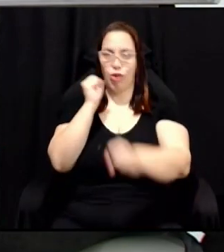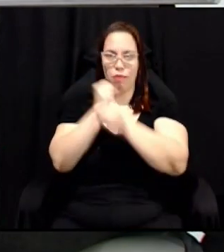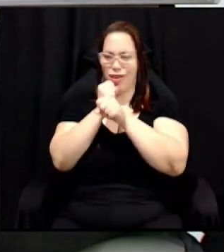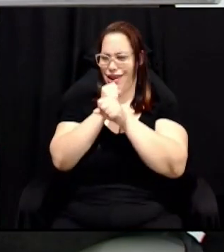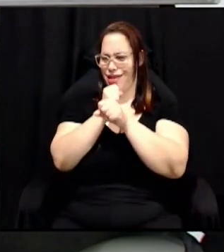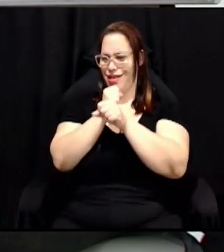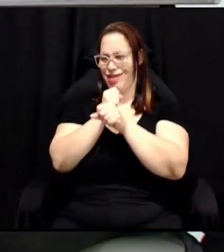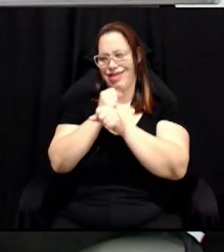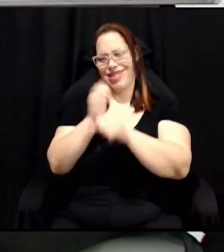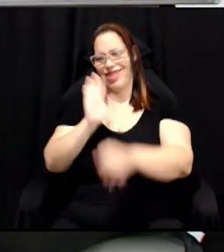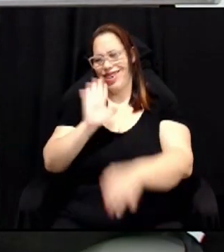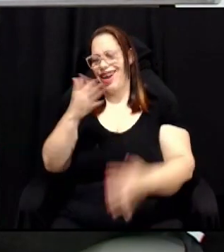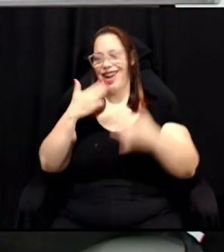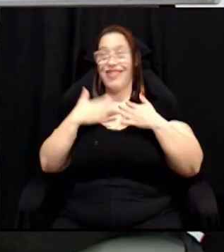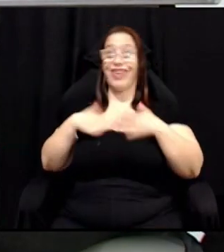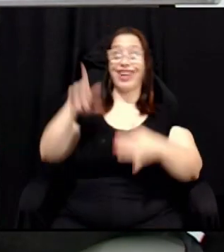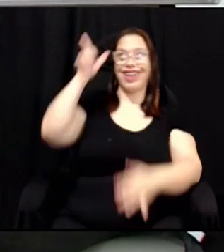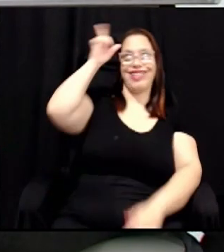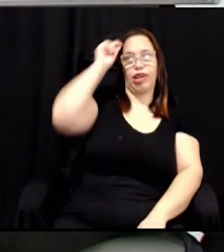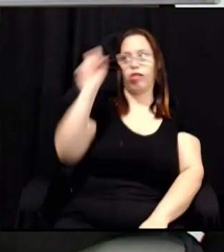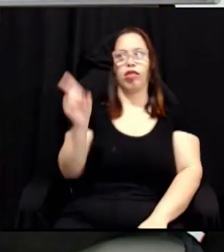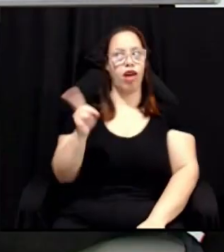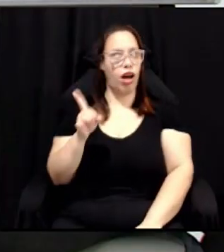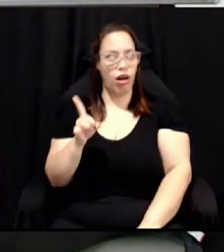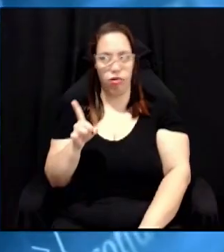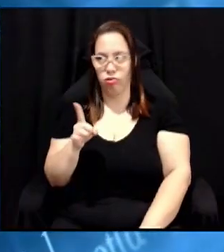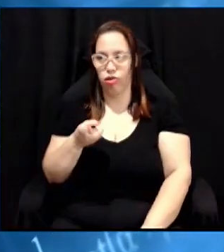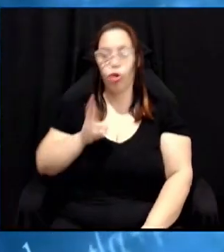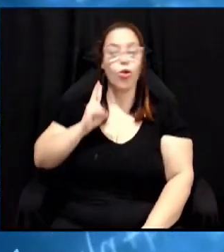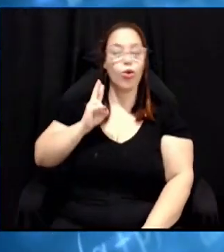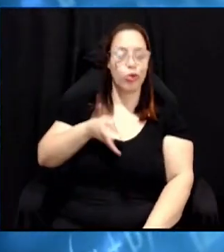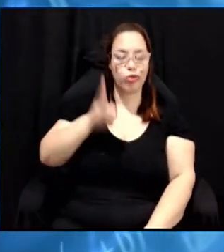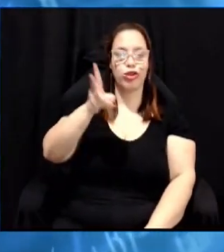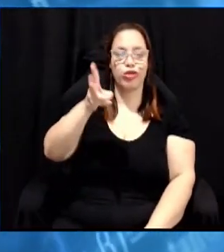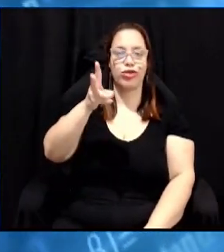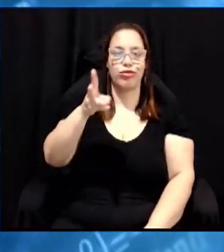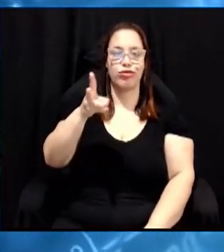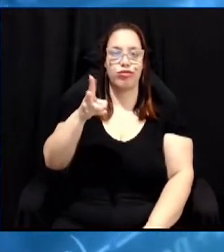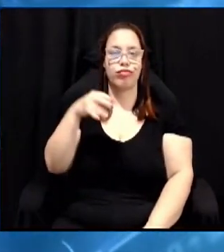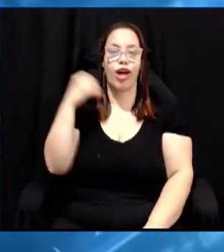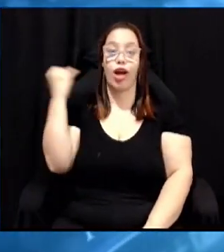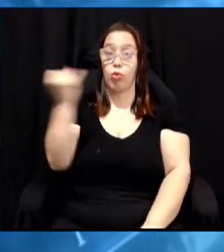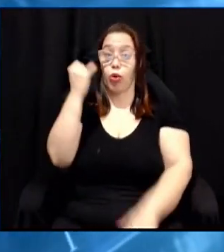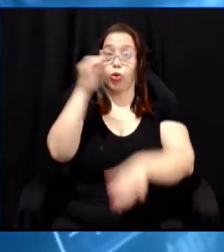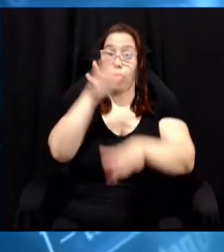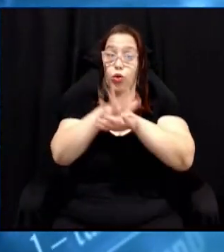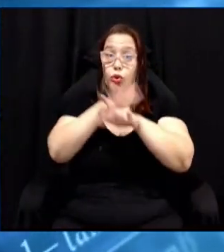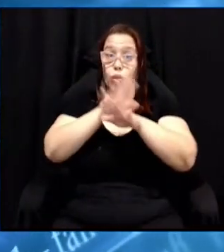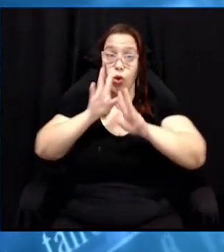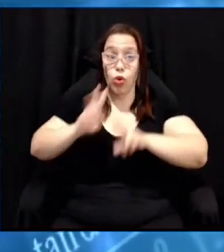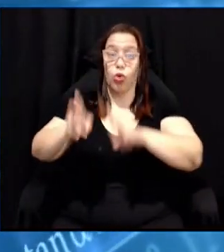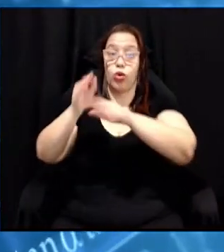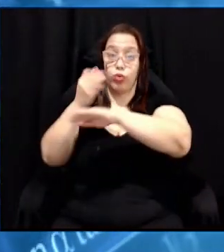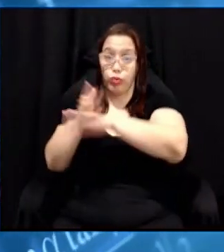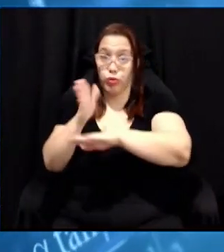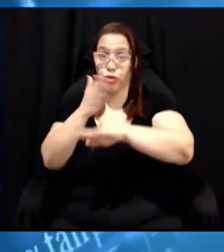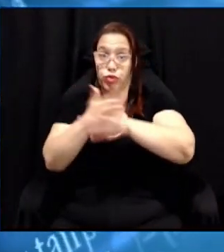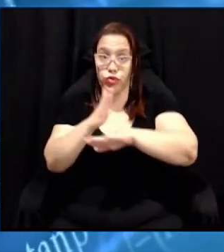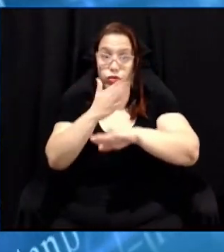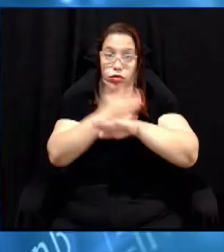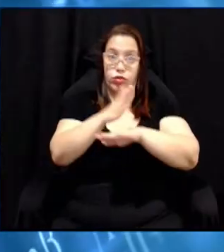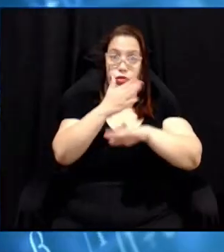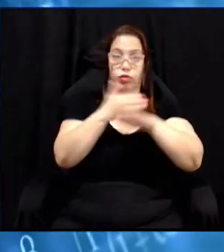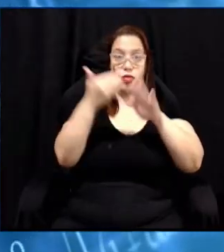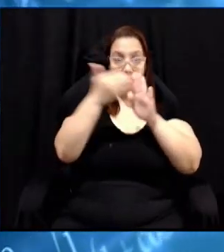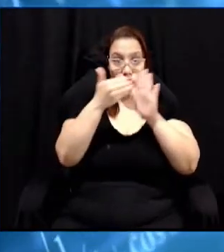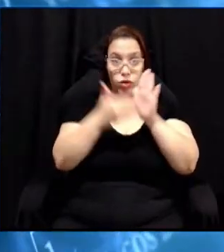uma relaxada, não. Ficou bom, continua. A matemática é importante que a gente continue estudando e que a gente pegue os padrões, mais uma vez falando, que